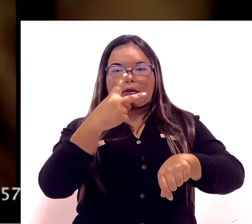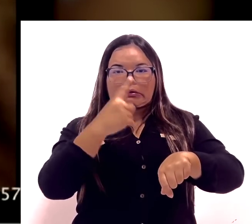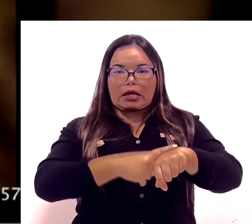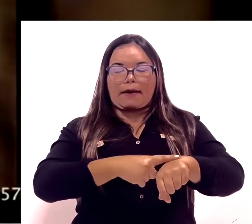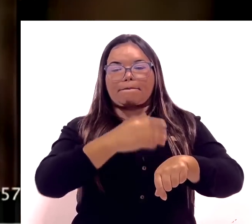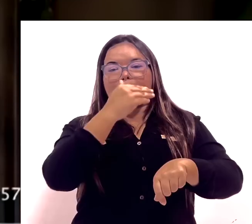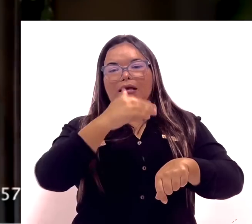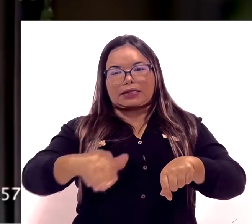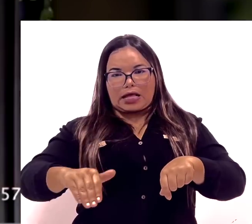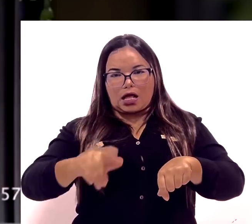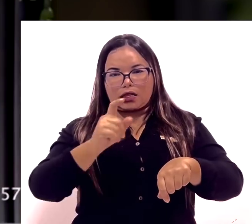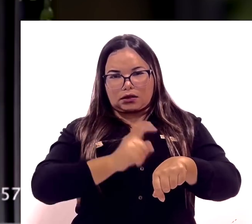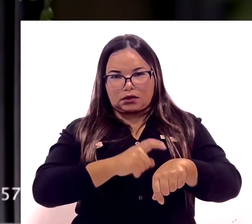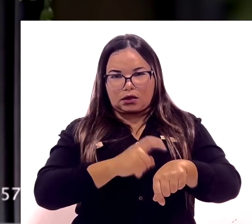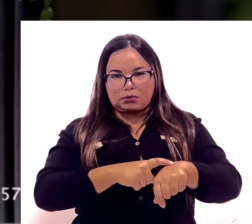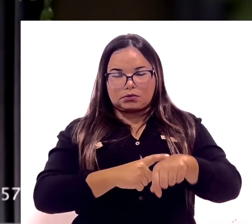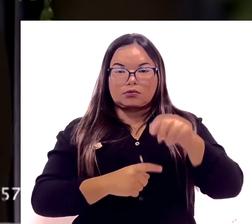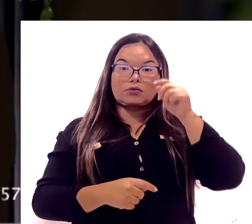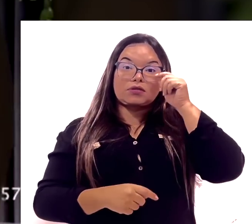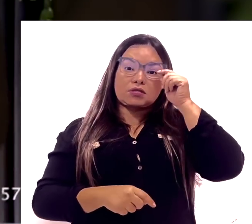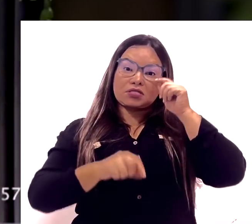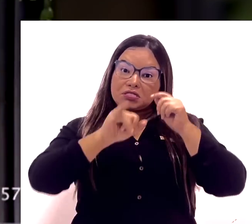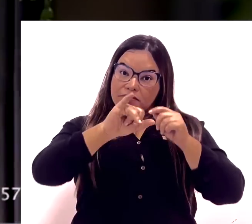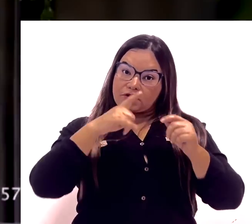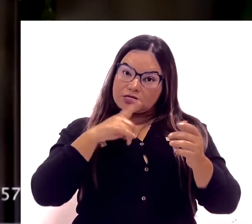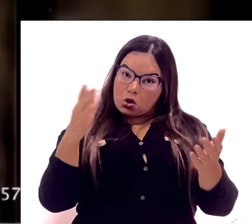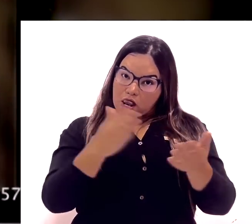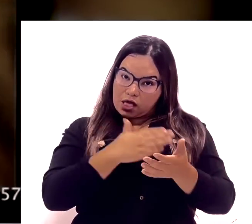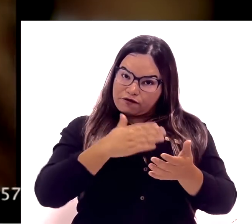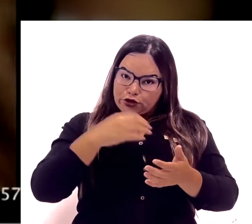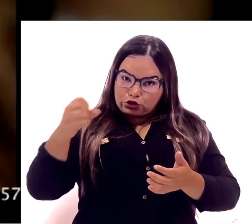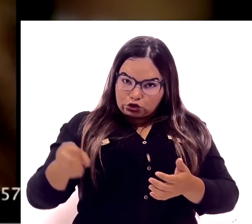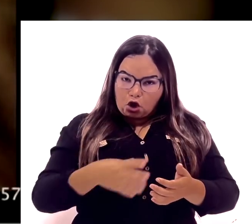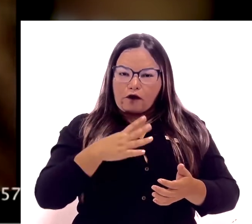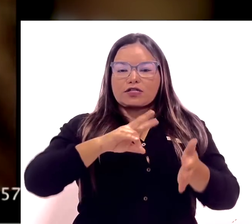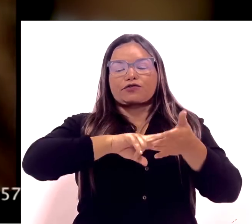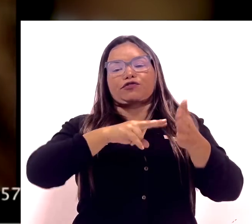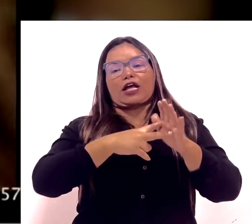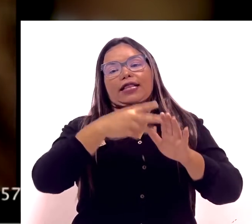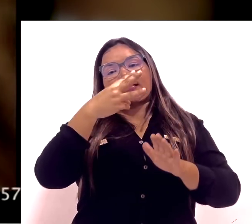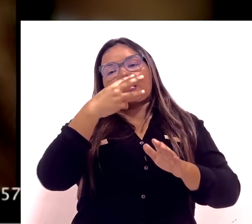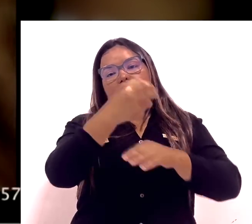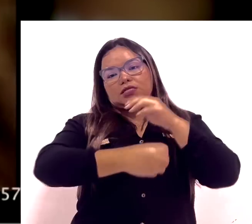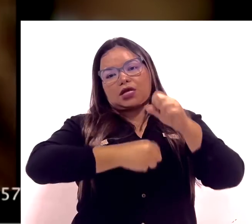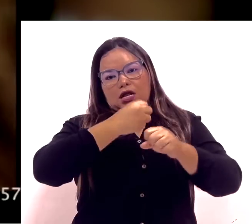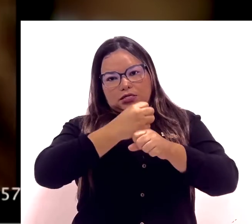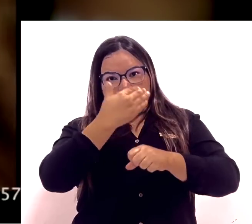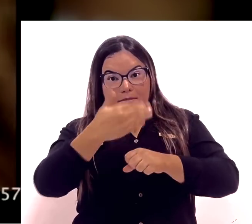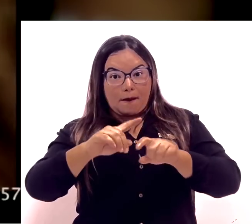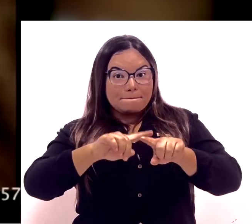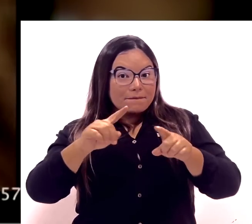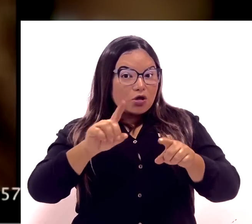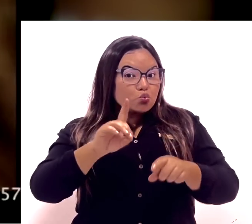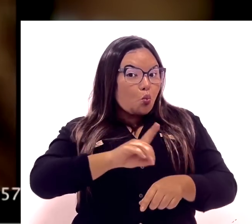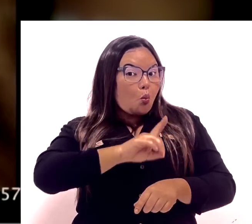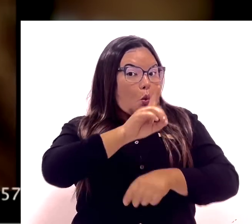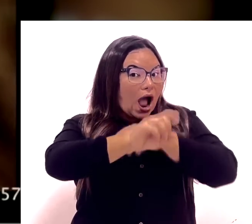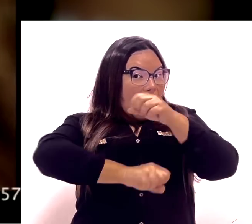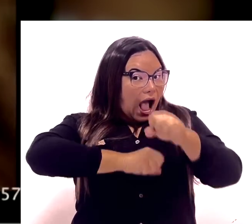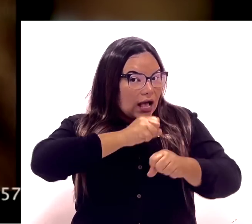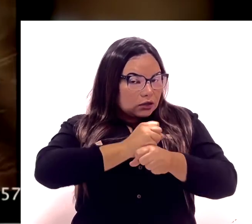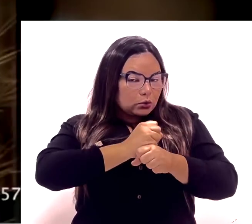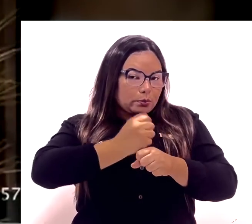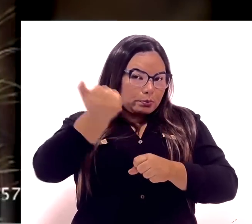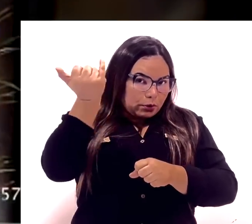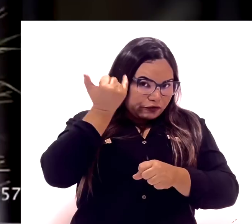uma Bíblia moderna, ela dirá 3 anos e meio. Agora, um ano profético é diferente de um ano literal.